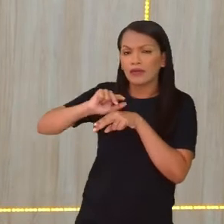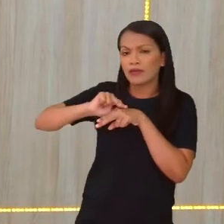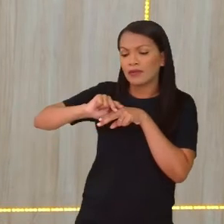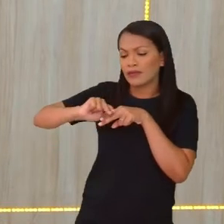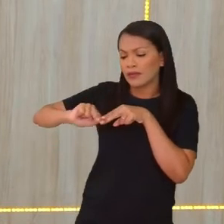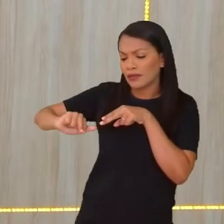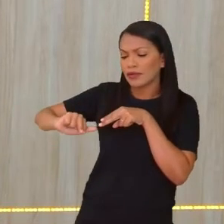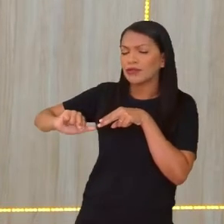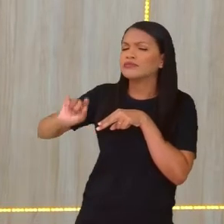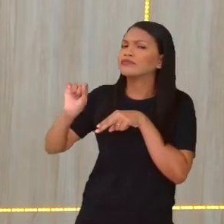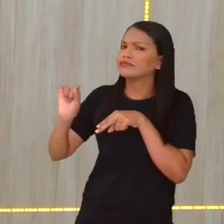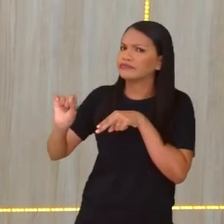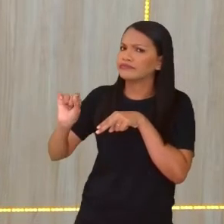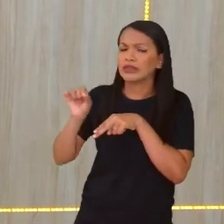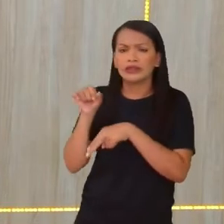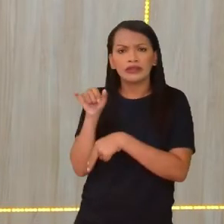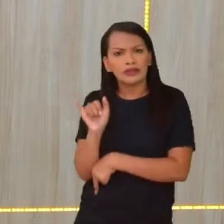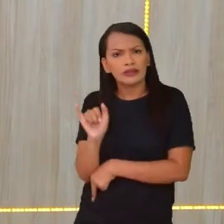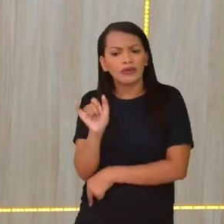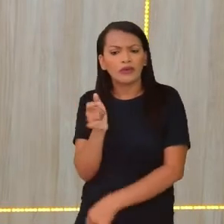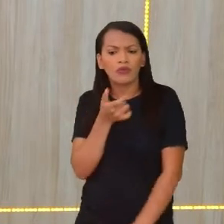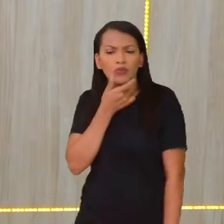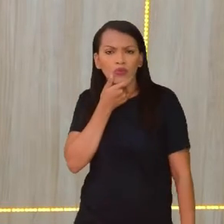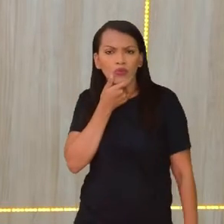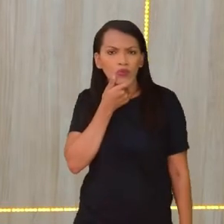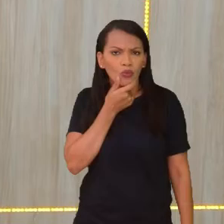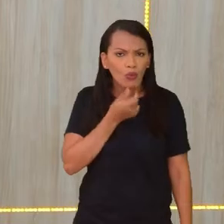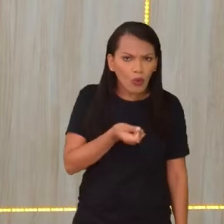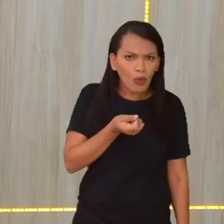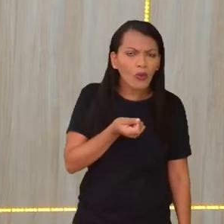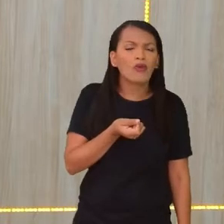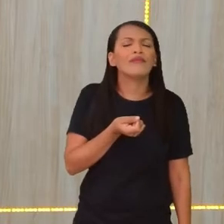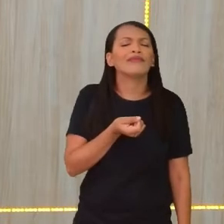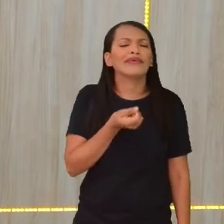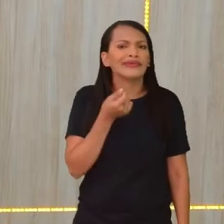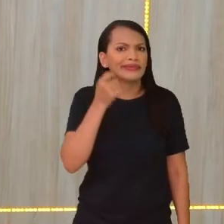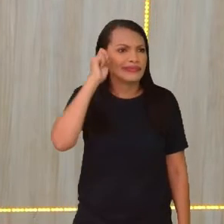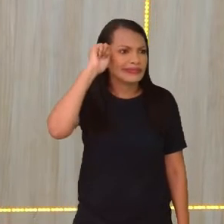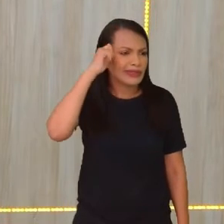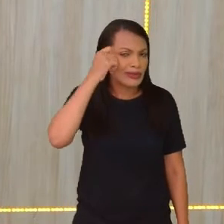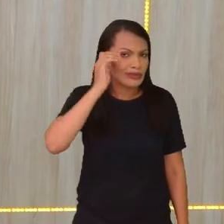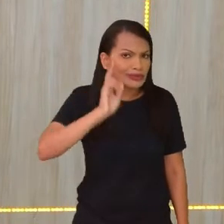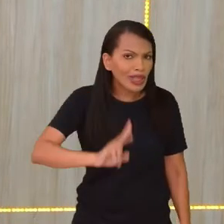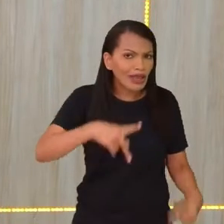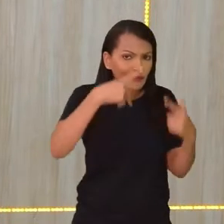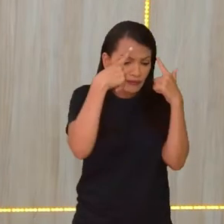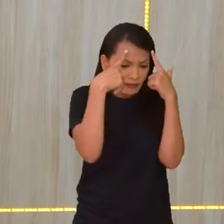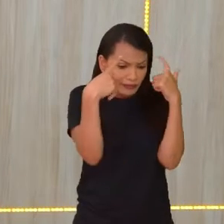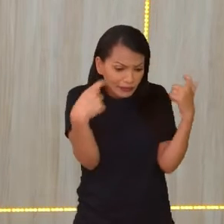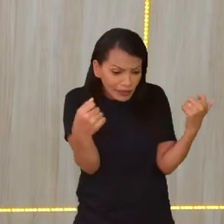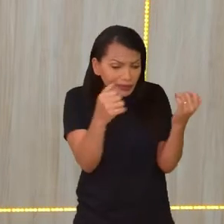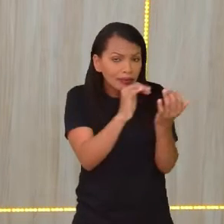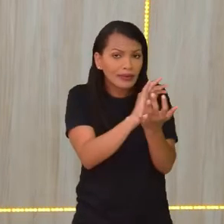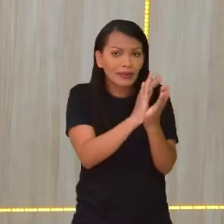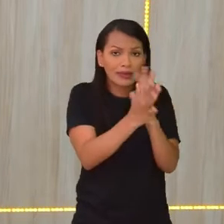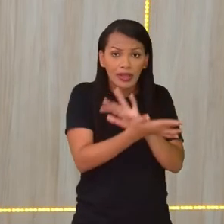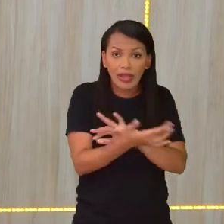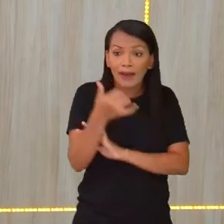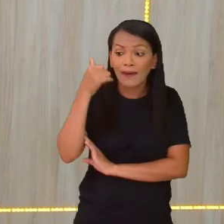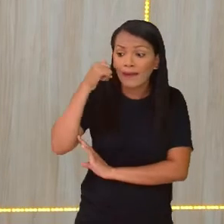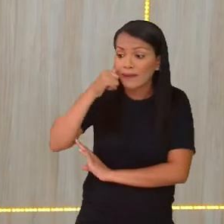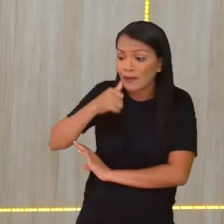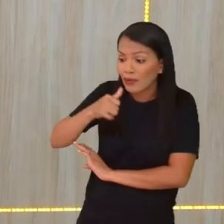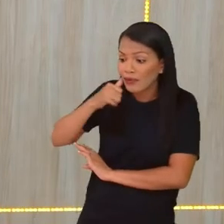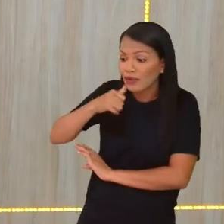como eu falei. Se o homem negro, ele já é vítima de racismo, certo? A mulher